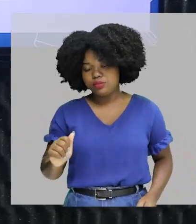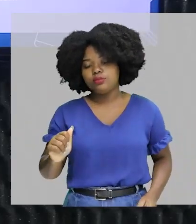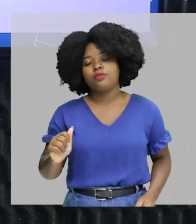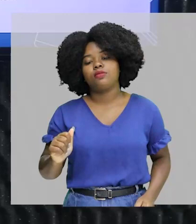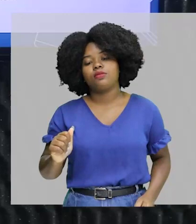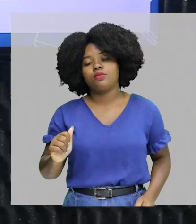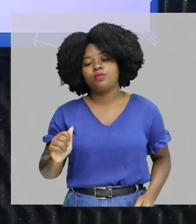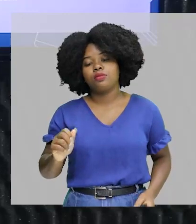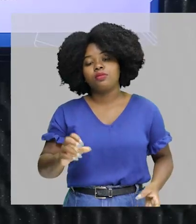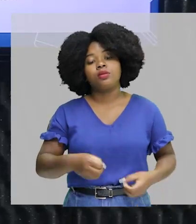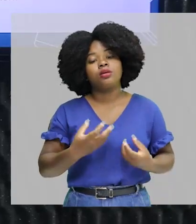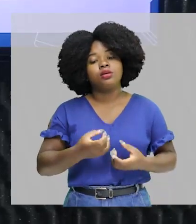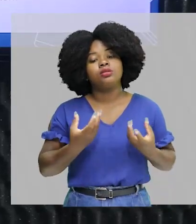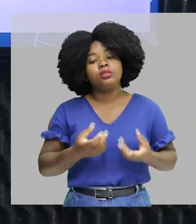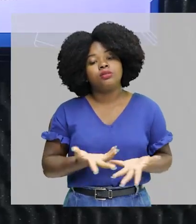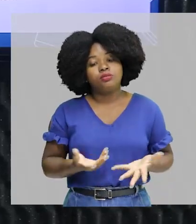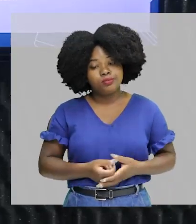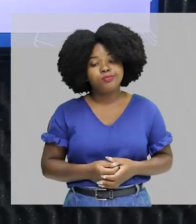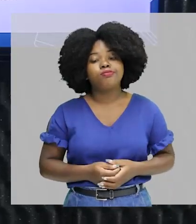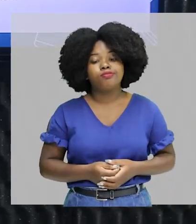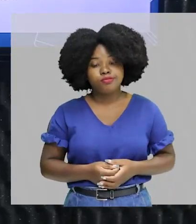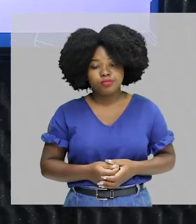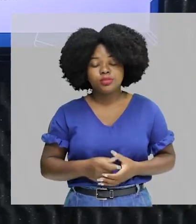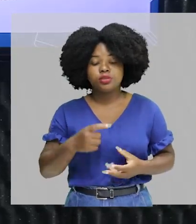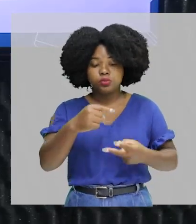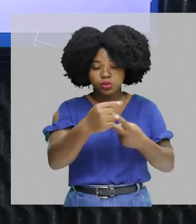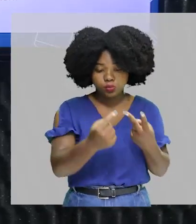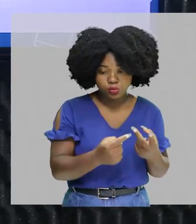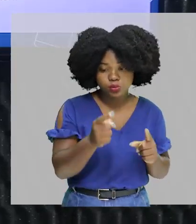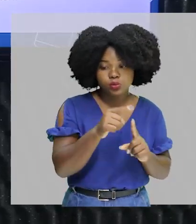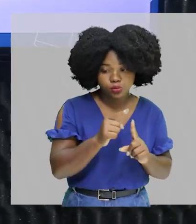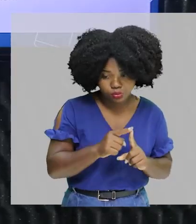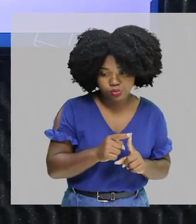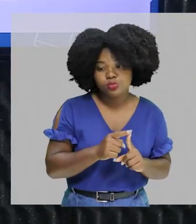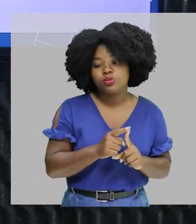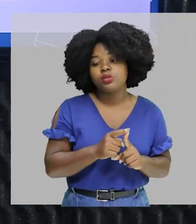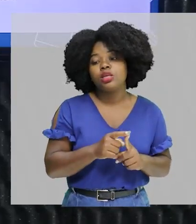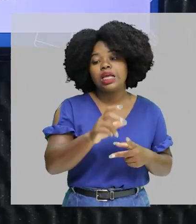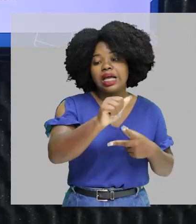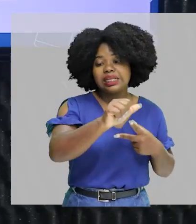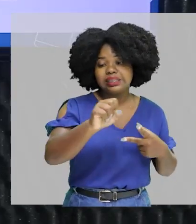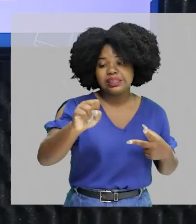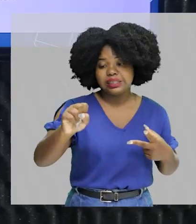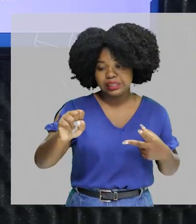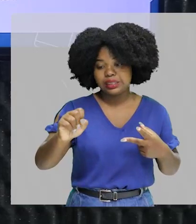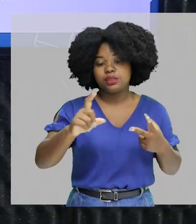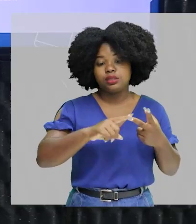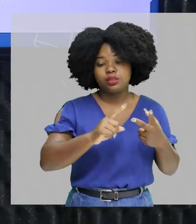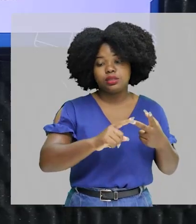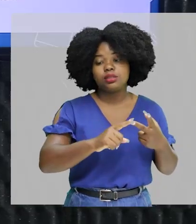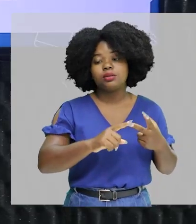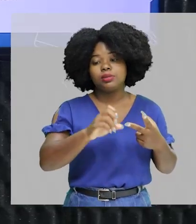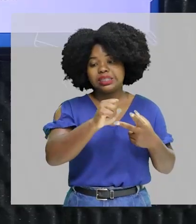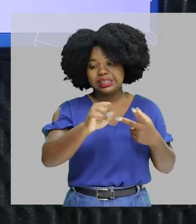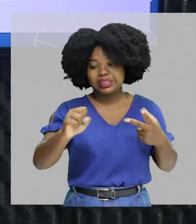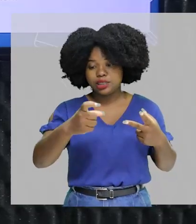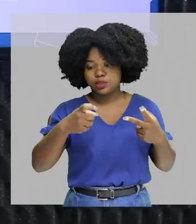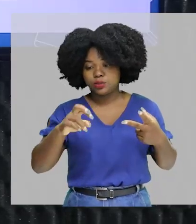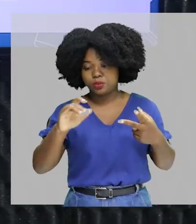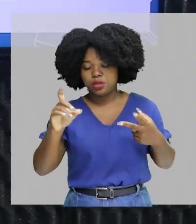Gametas que vão fecundar, e é reprodução sexuada. Então, tem os dois. Reprodução sexuada e assexuada, tá